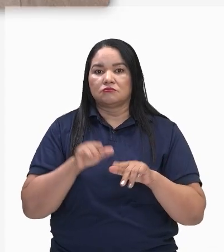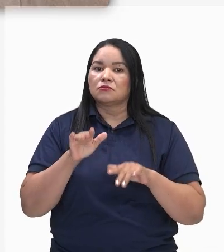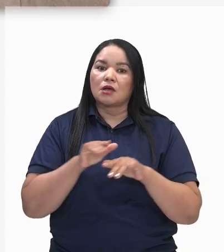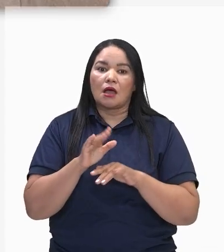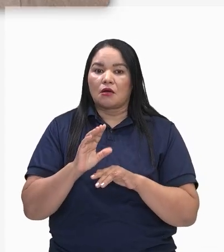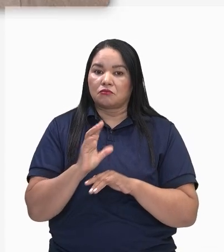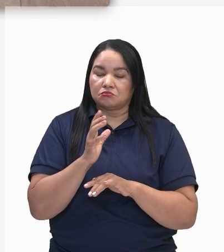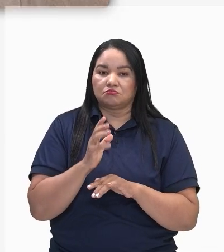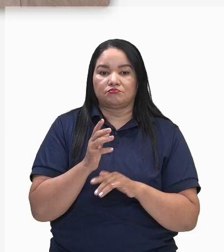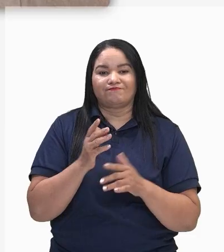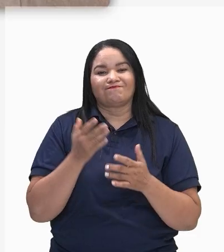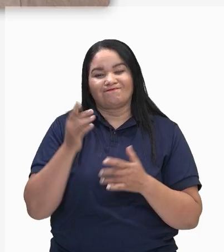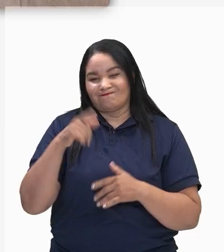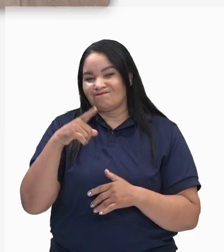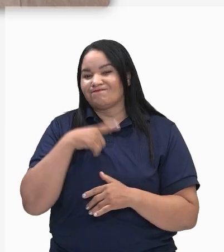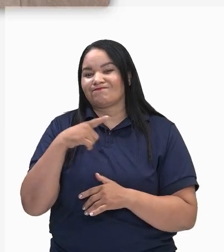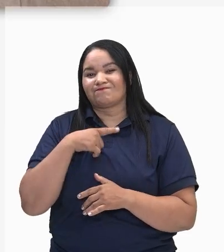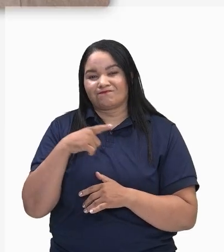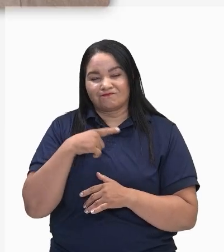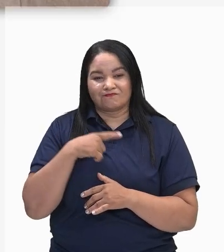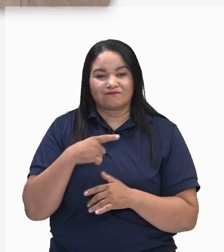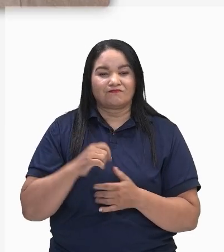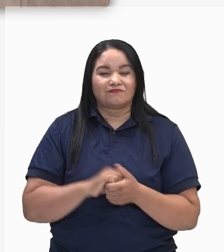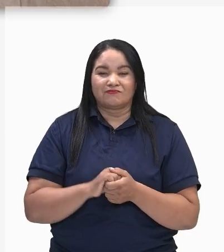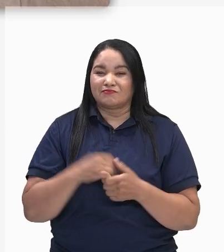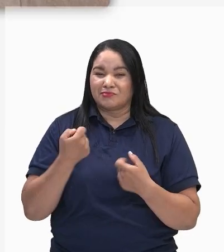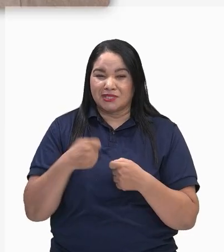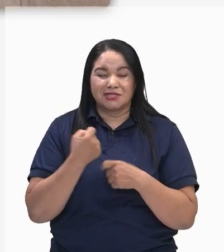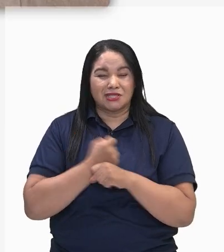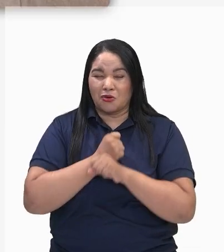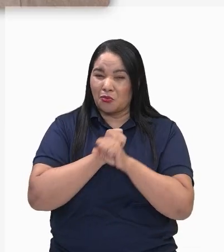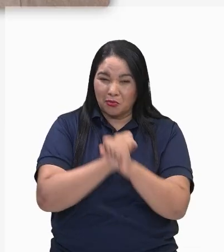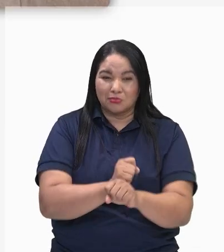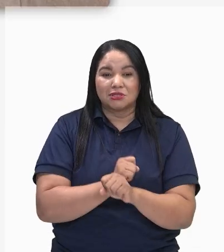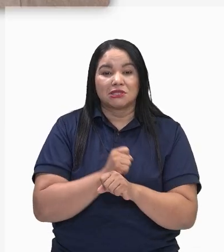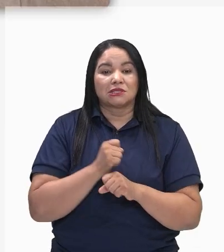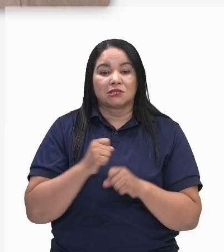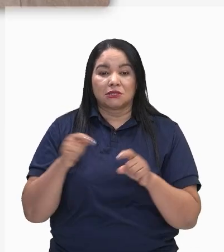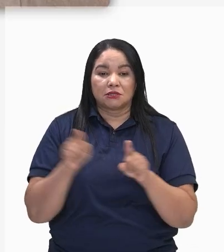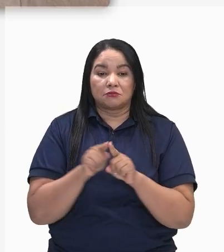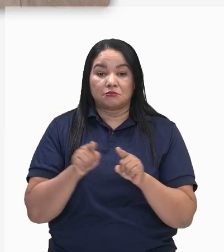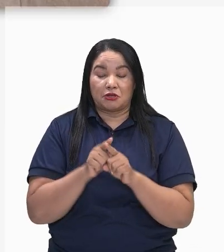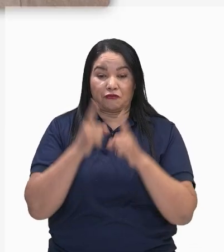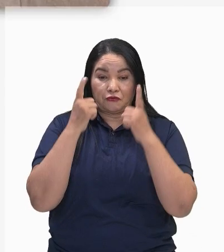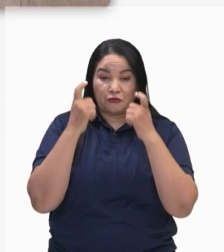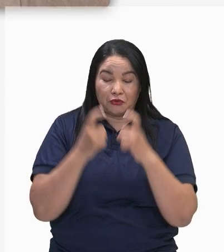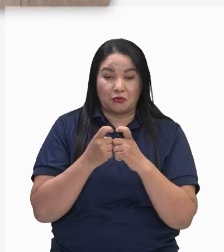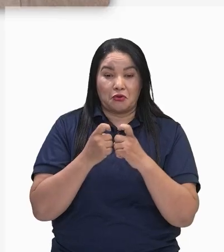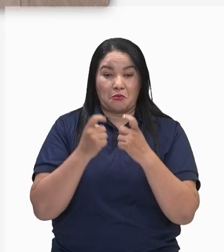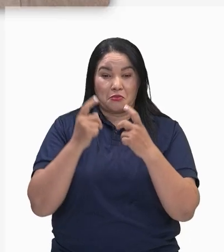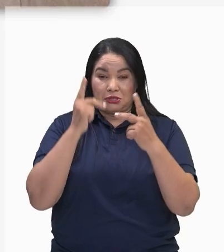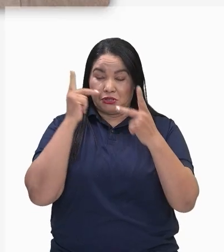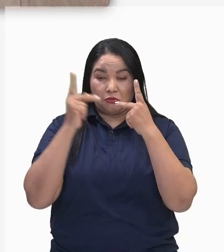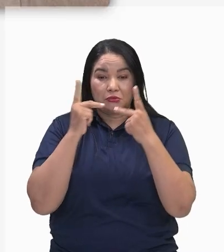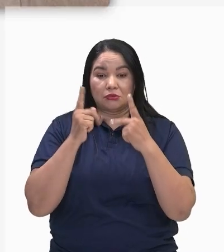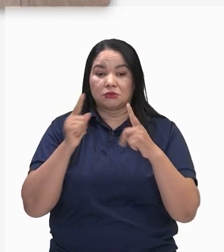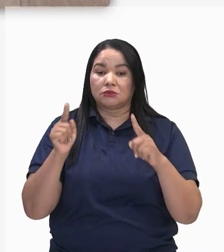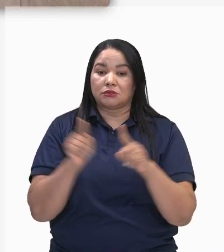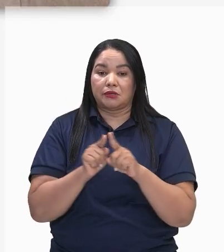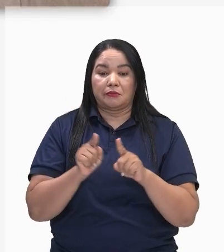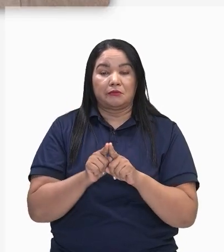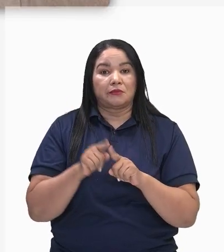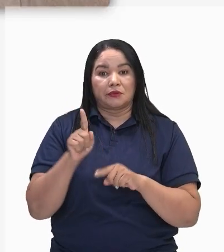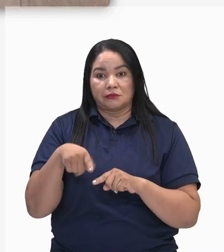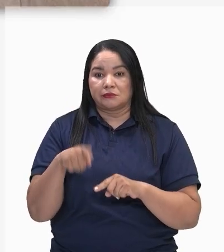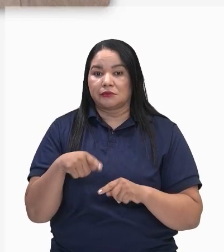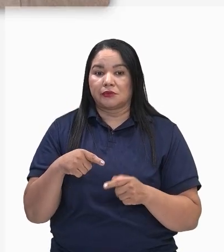gente sabe que é uma realidade que precisa ser combatida. A violência psicológica, né, que não parte ali